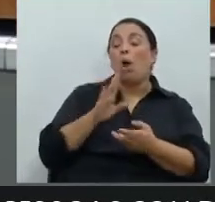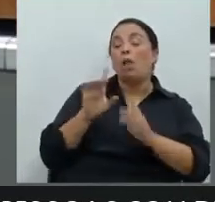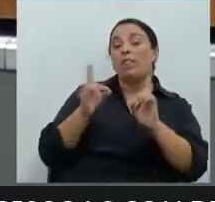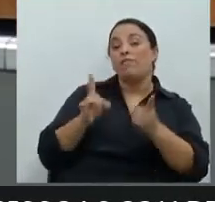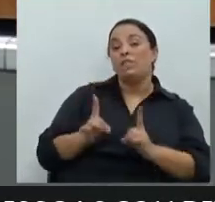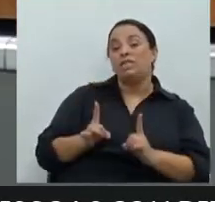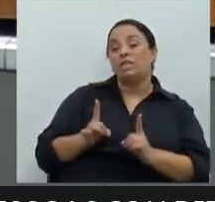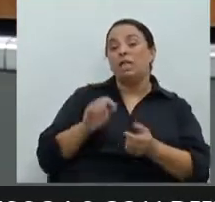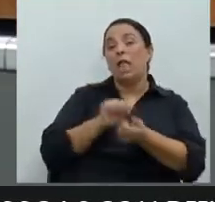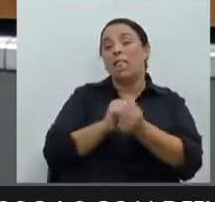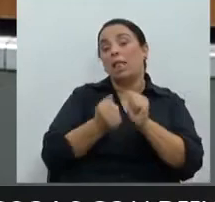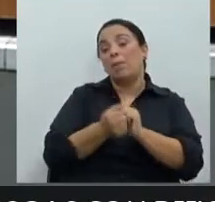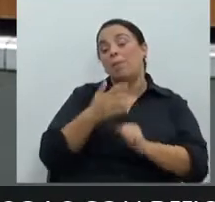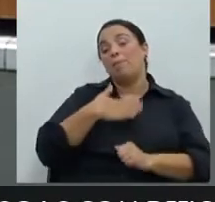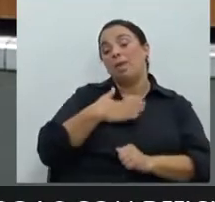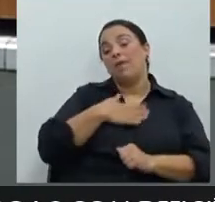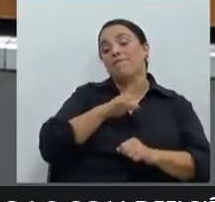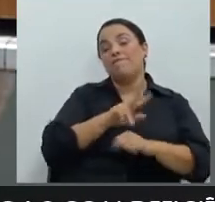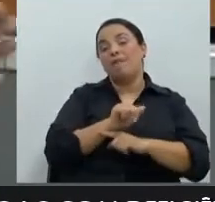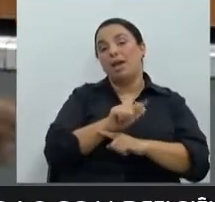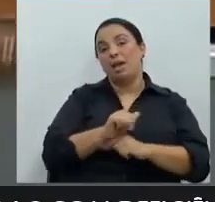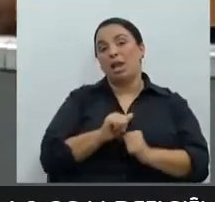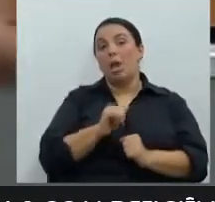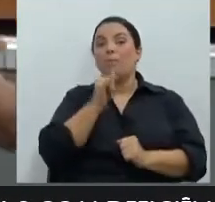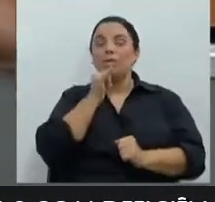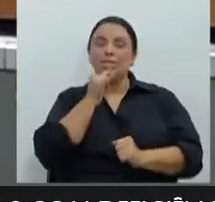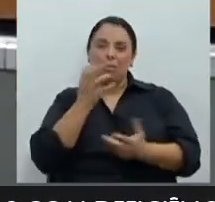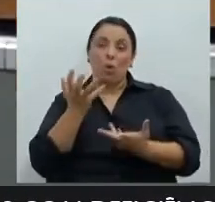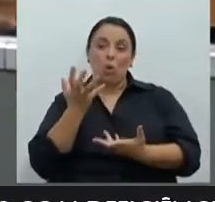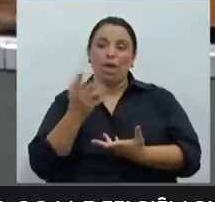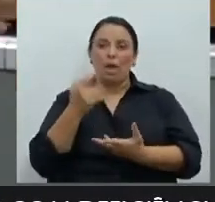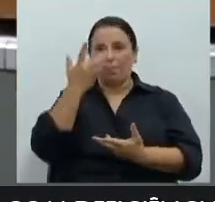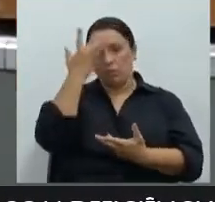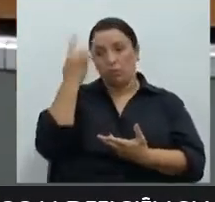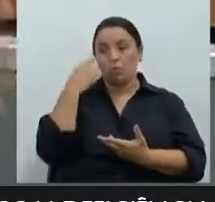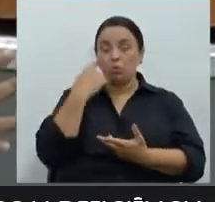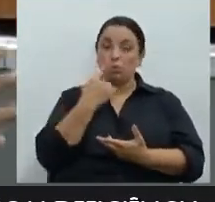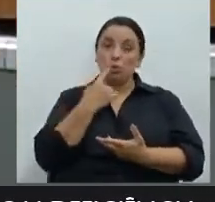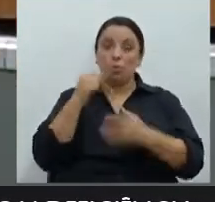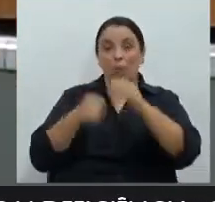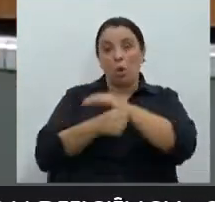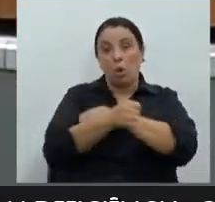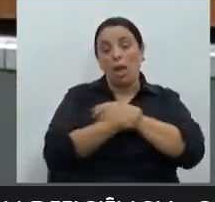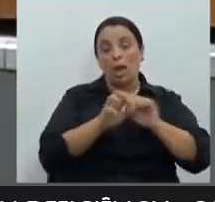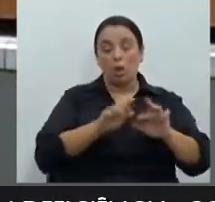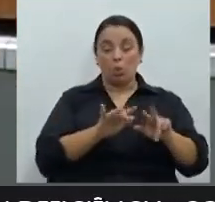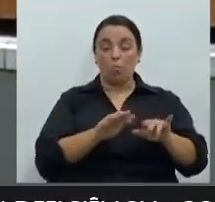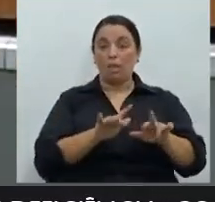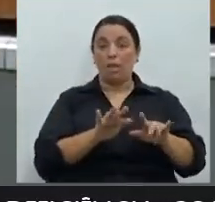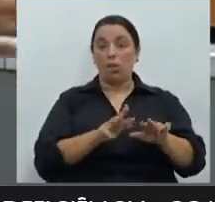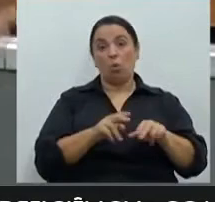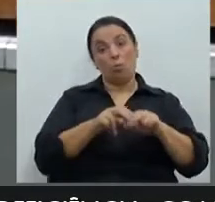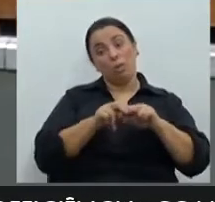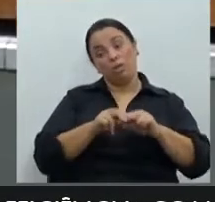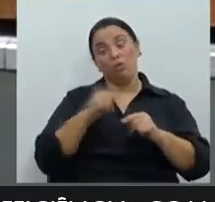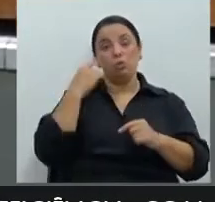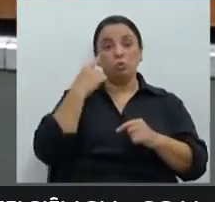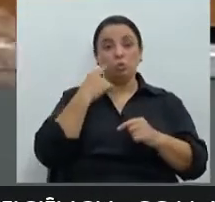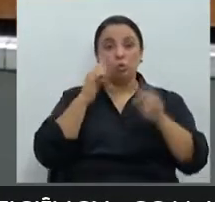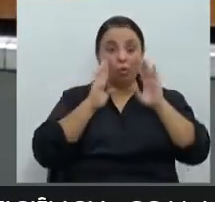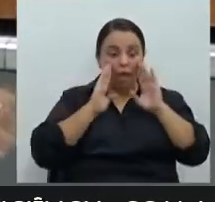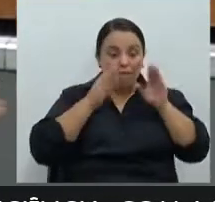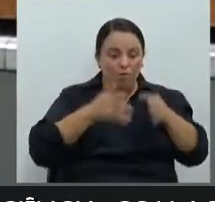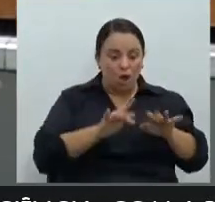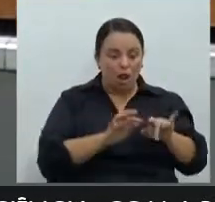lá. Então, ele quer um surdo para colocar lá no computador, porque o surdo mantém a